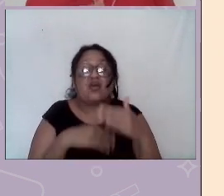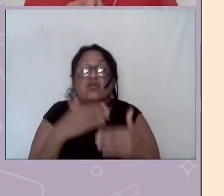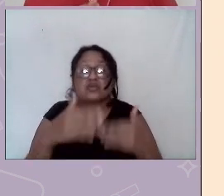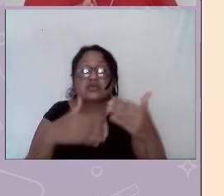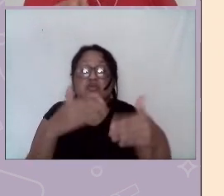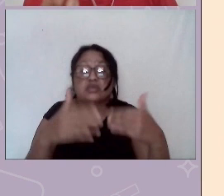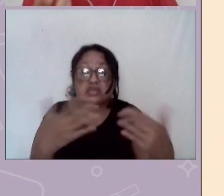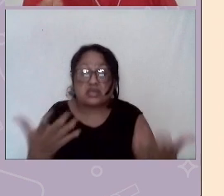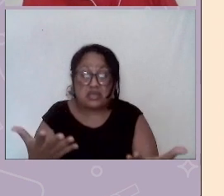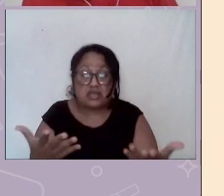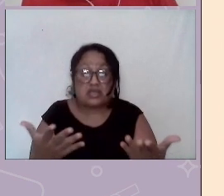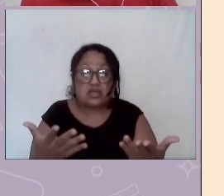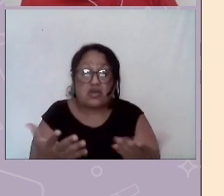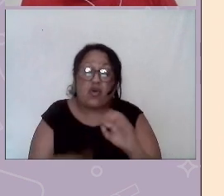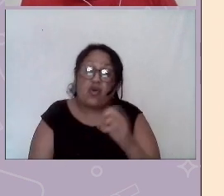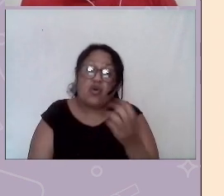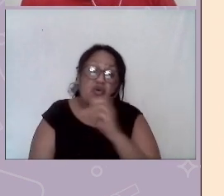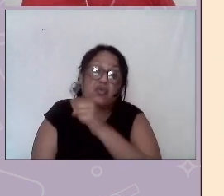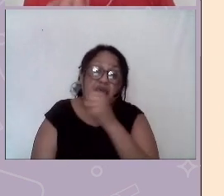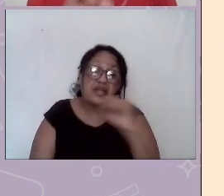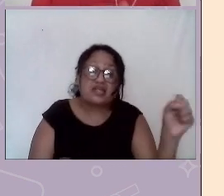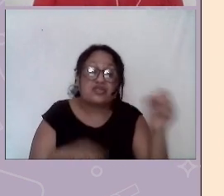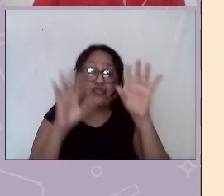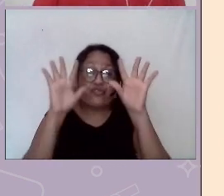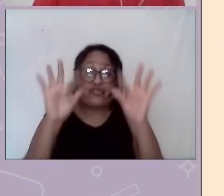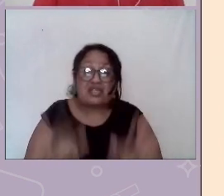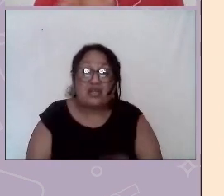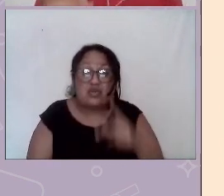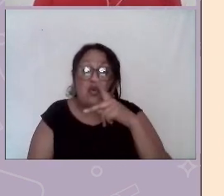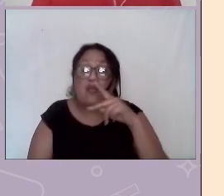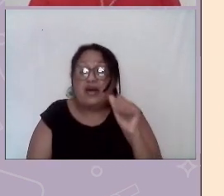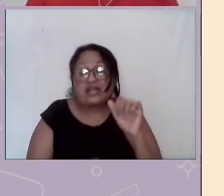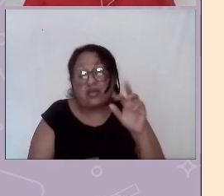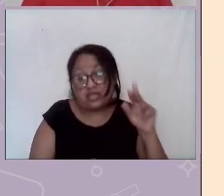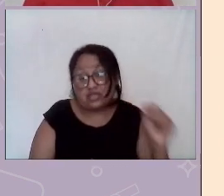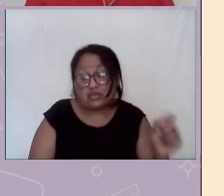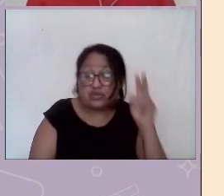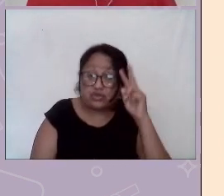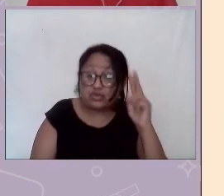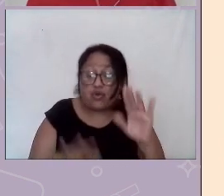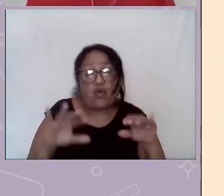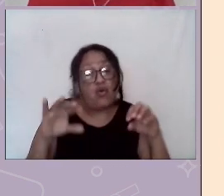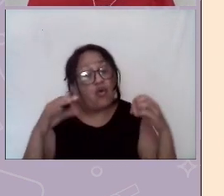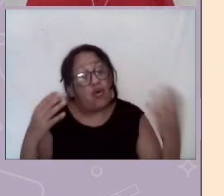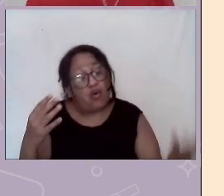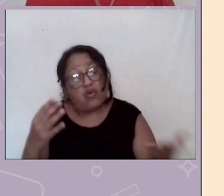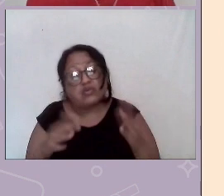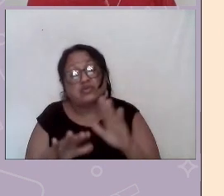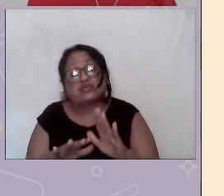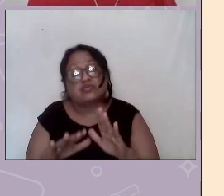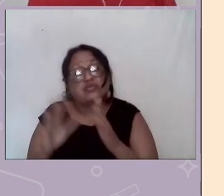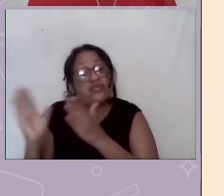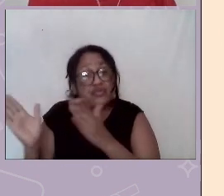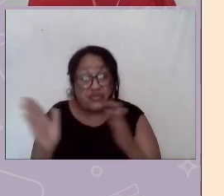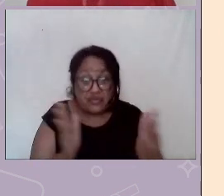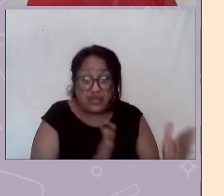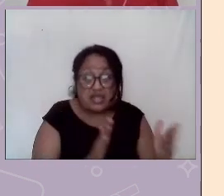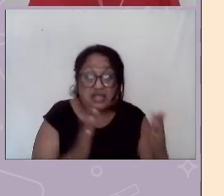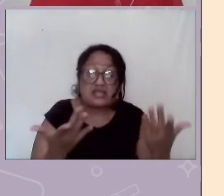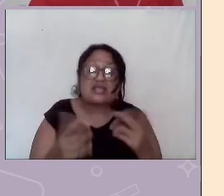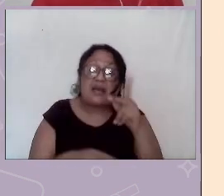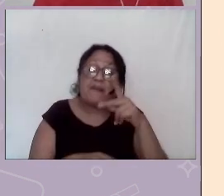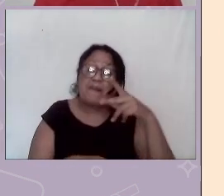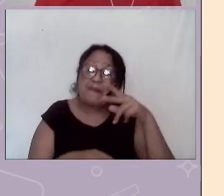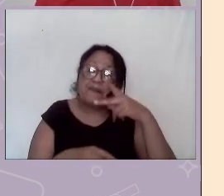ou desse período final do paleolítico para alguns historiadores ou dessa fase à parte uma fase autônoma da pré-história